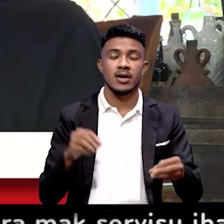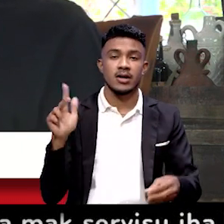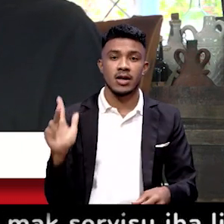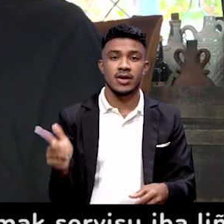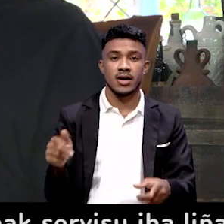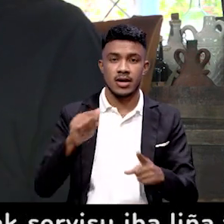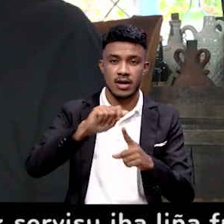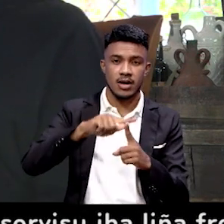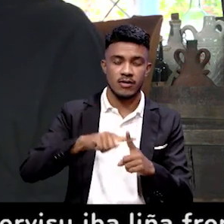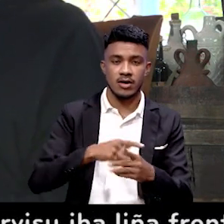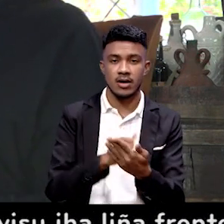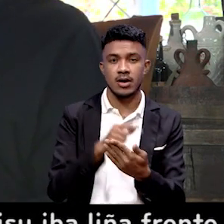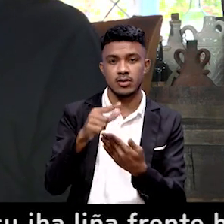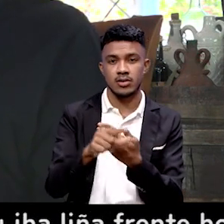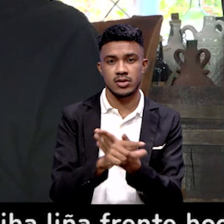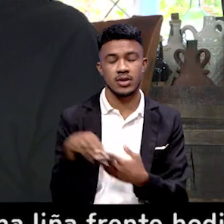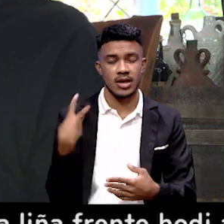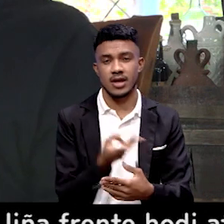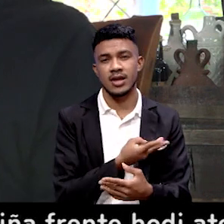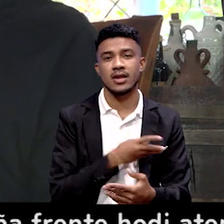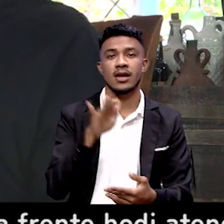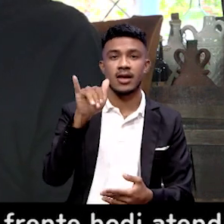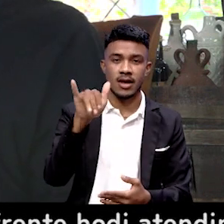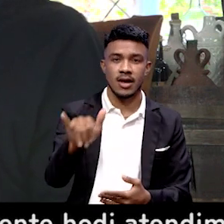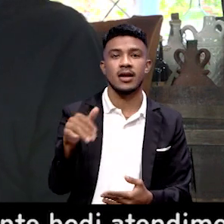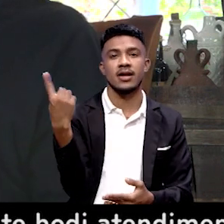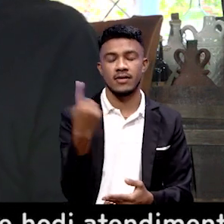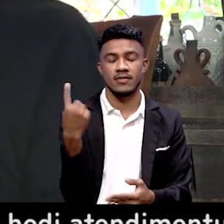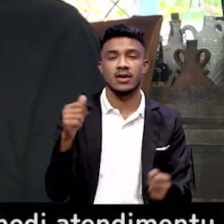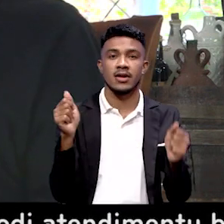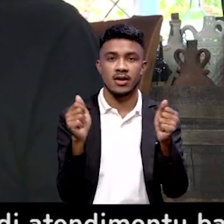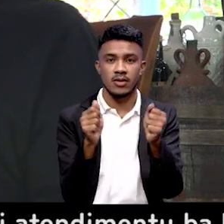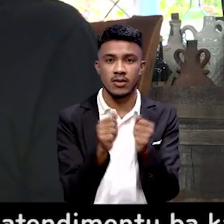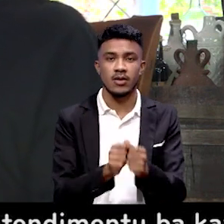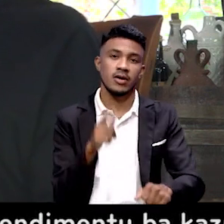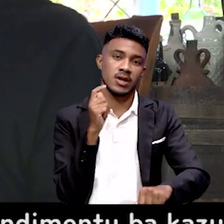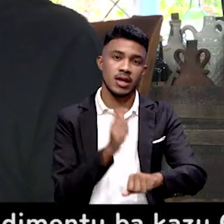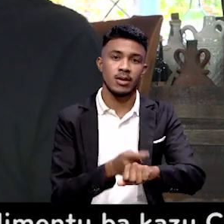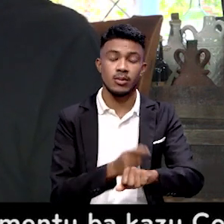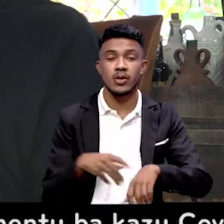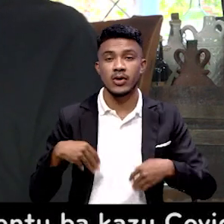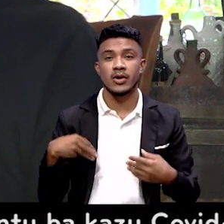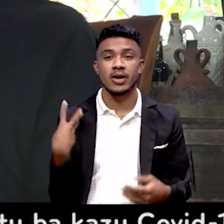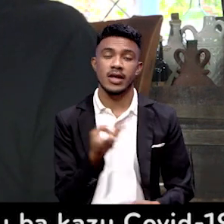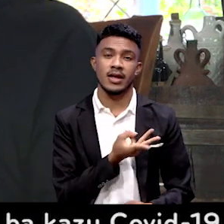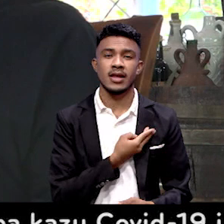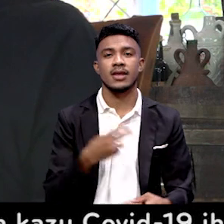Mas que ita ela da dão, mores e a tempo e da